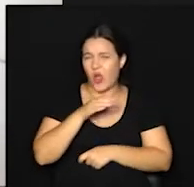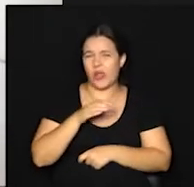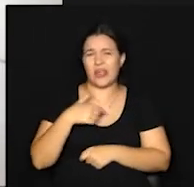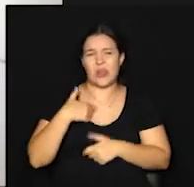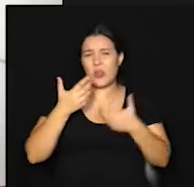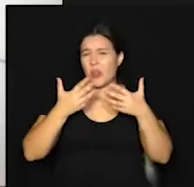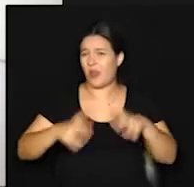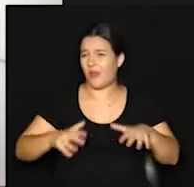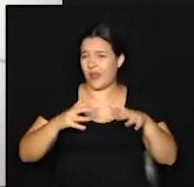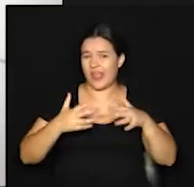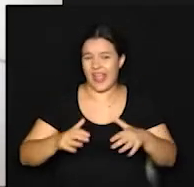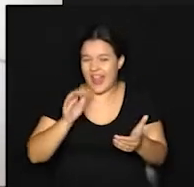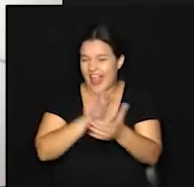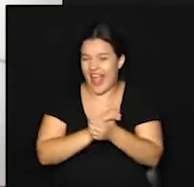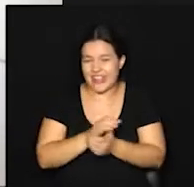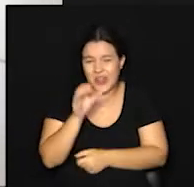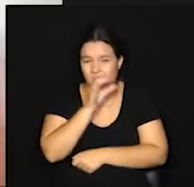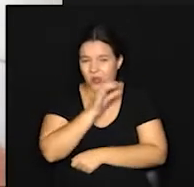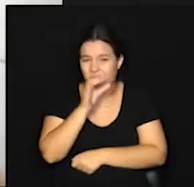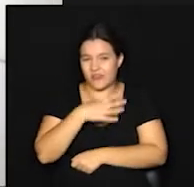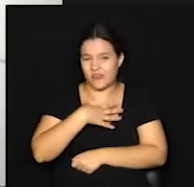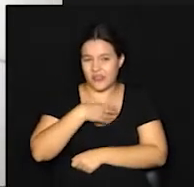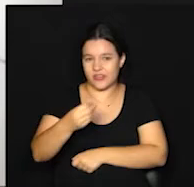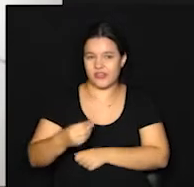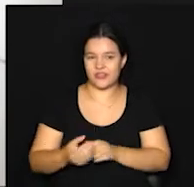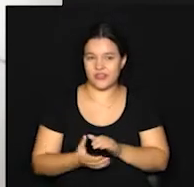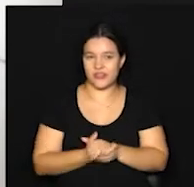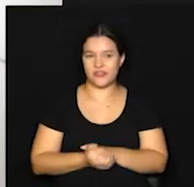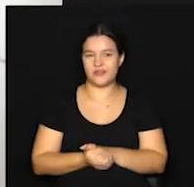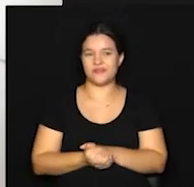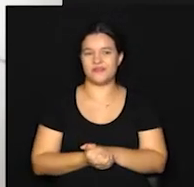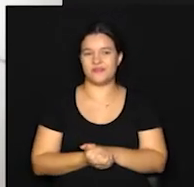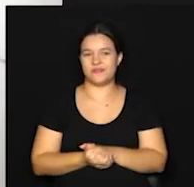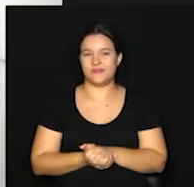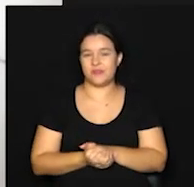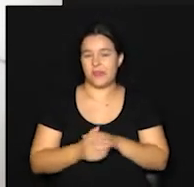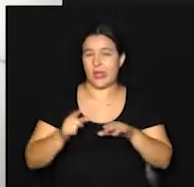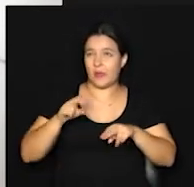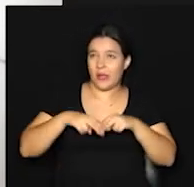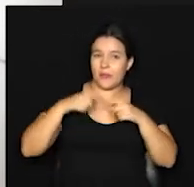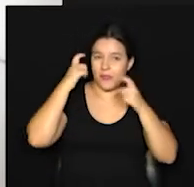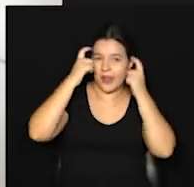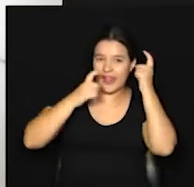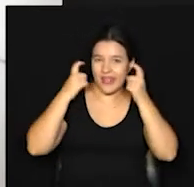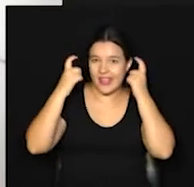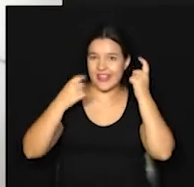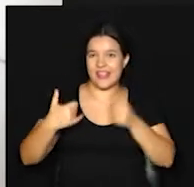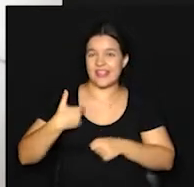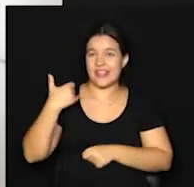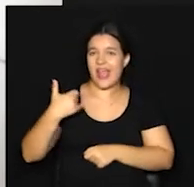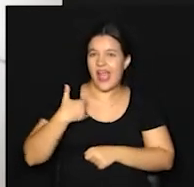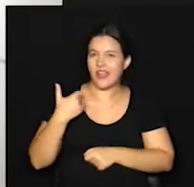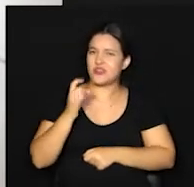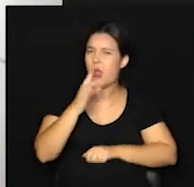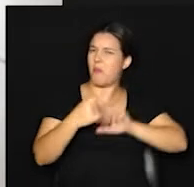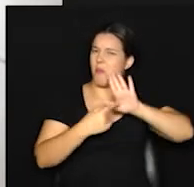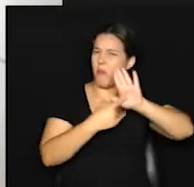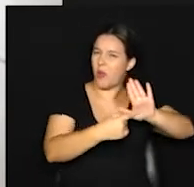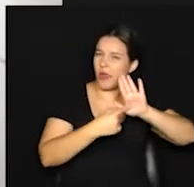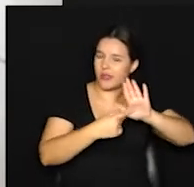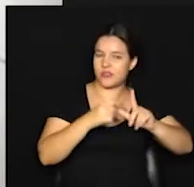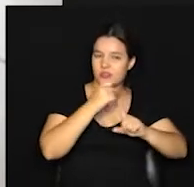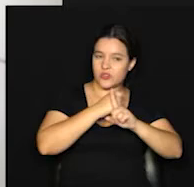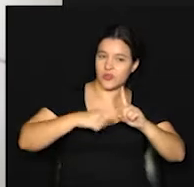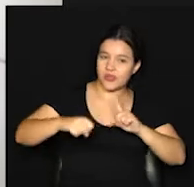filho, e outra vez voltamos aos paradigmas, para satisfazer os paradigmas da sociedade. Sim. Eu